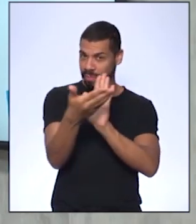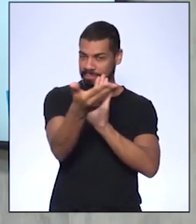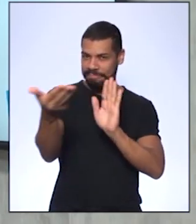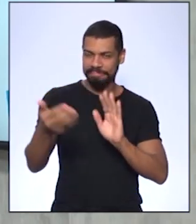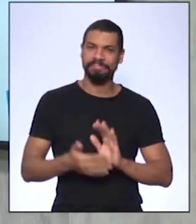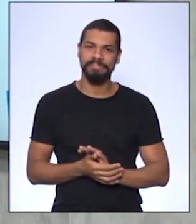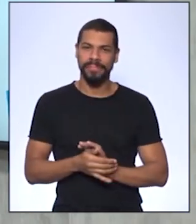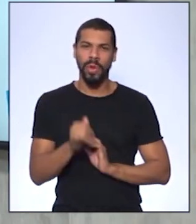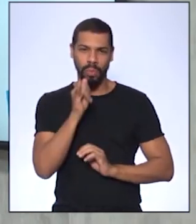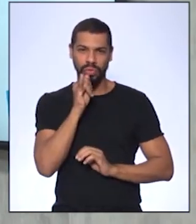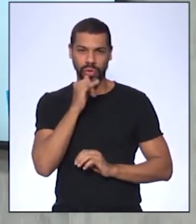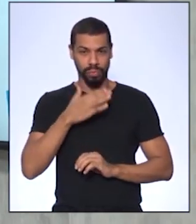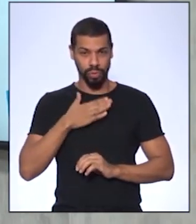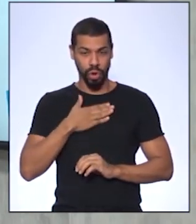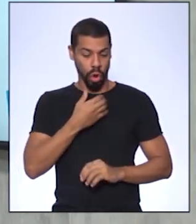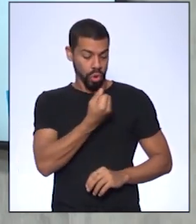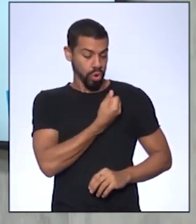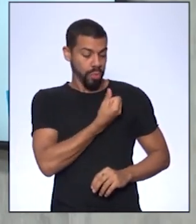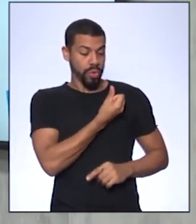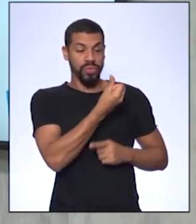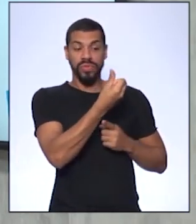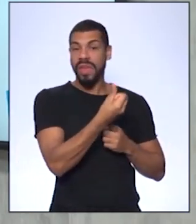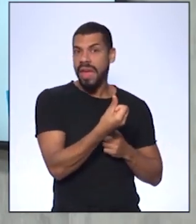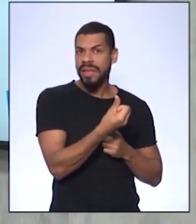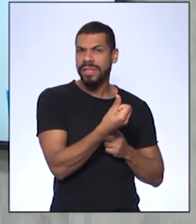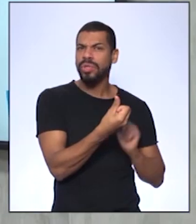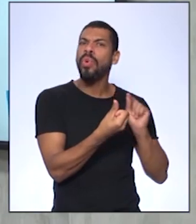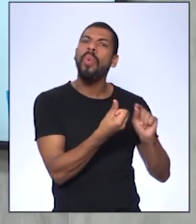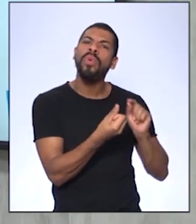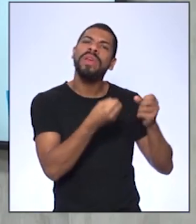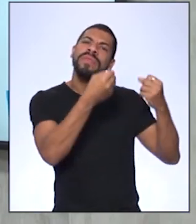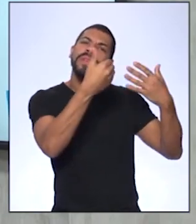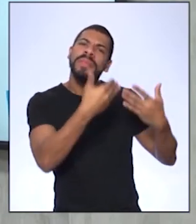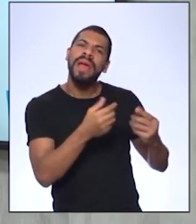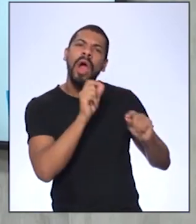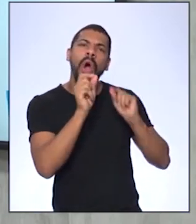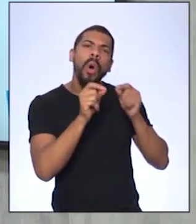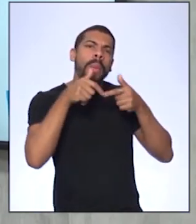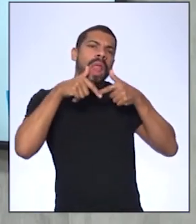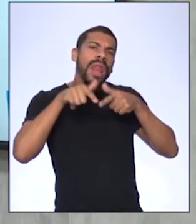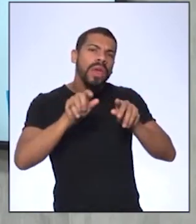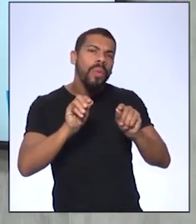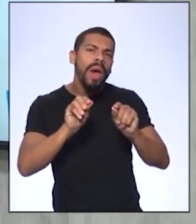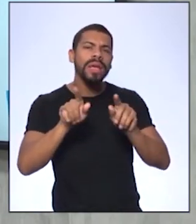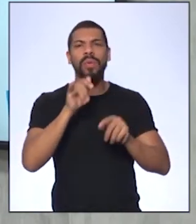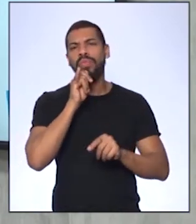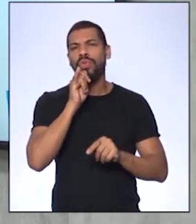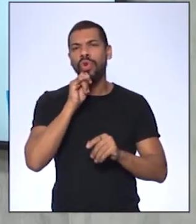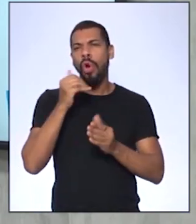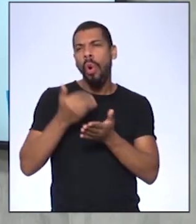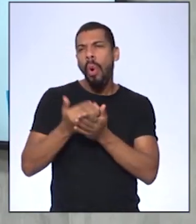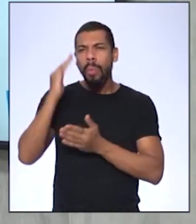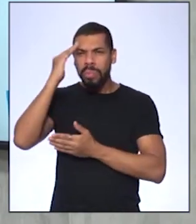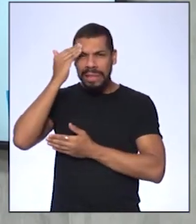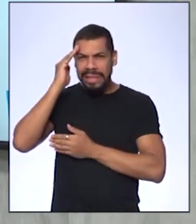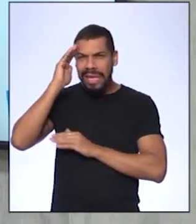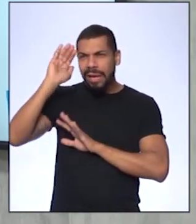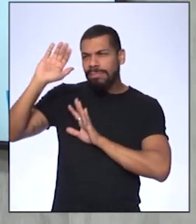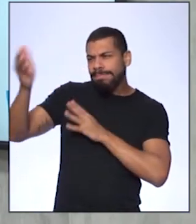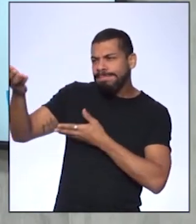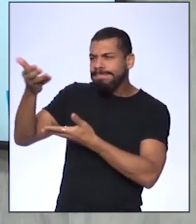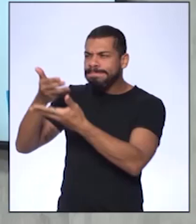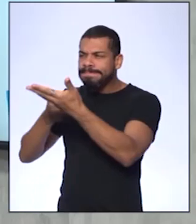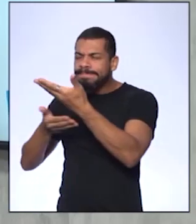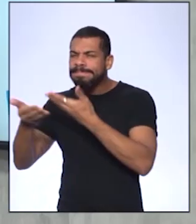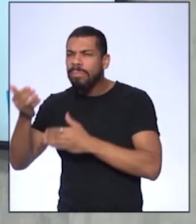da área de competência 6, vai falar sobre funções da linguagem, ou seja, nós vamos compreender